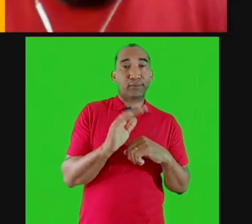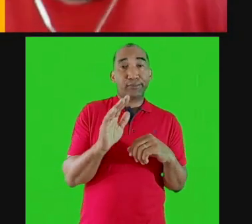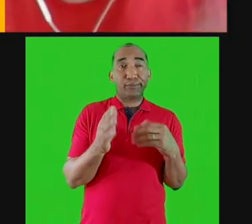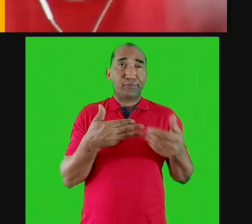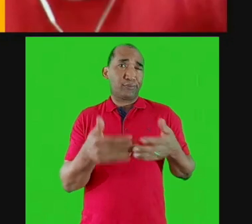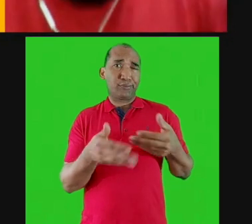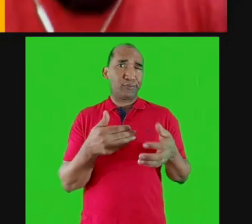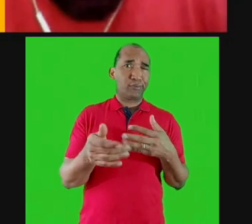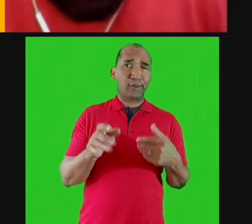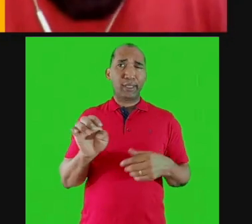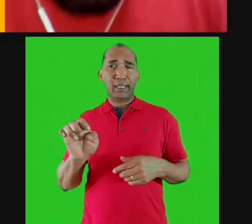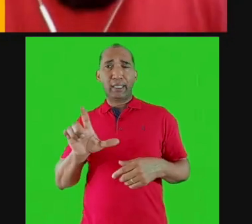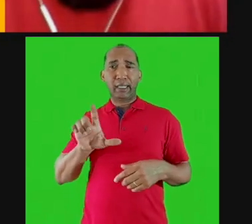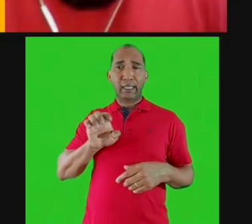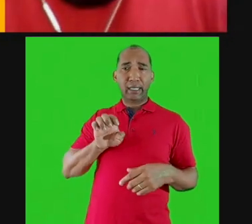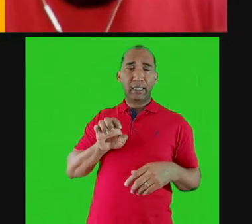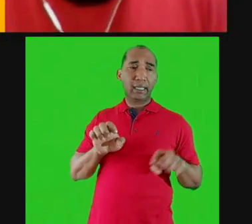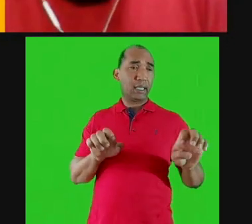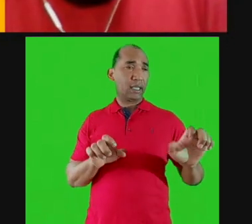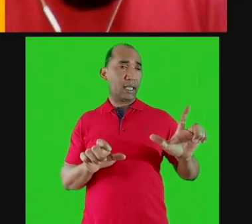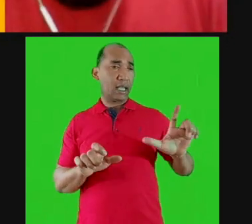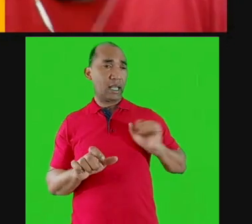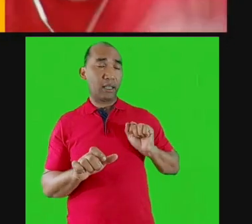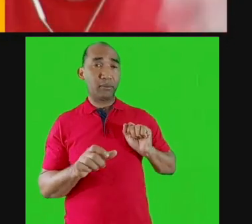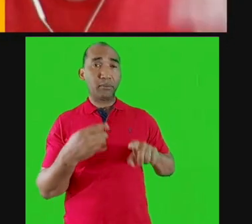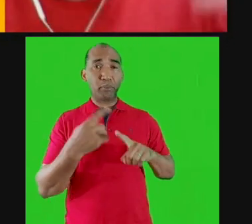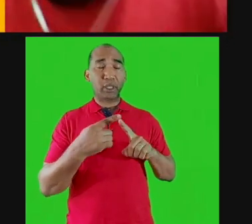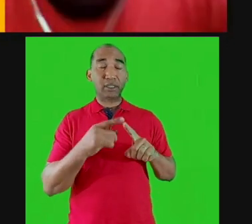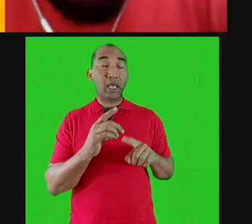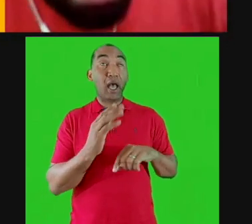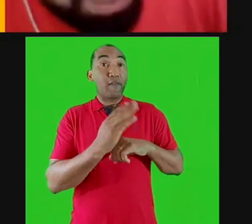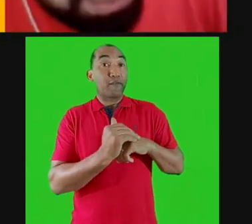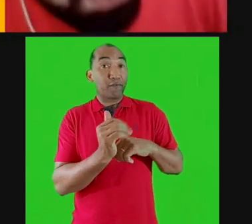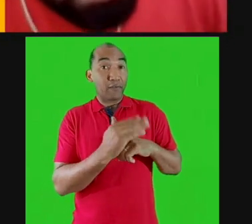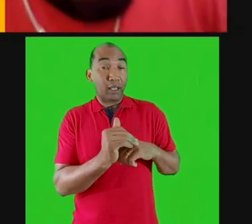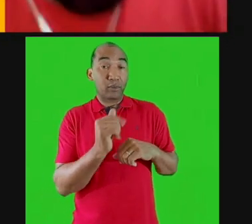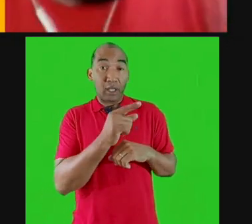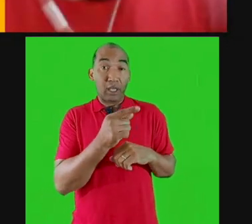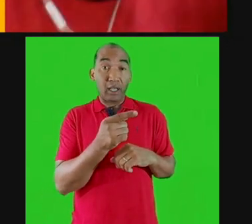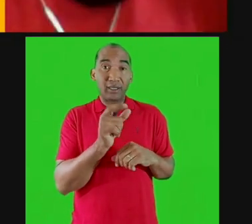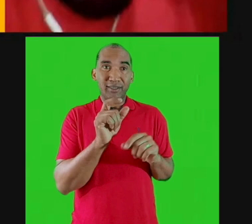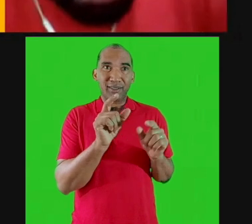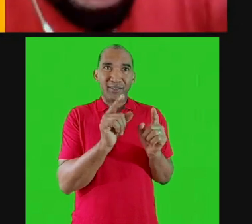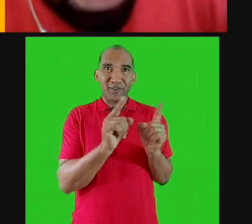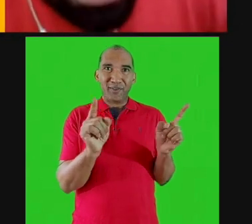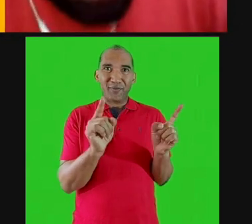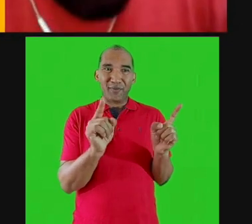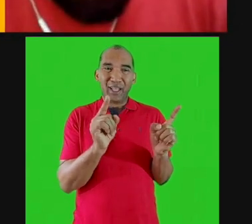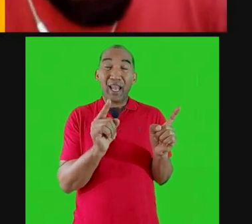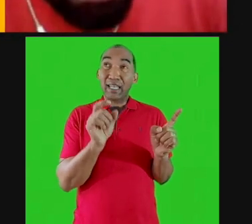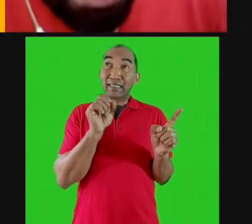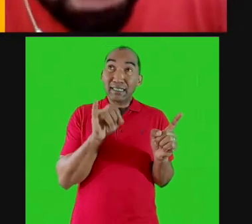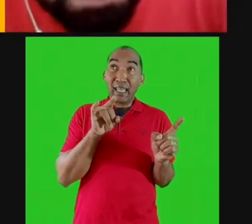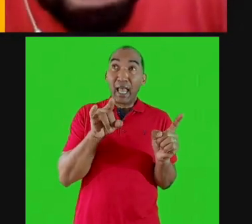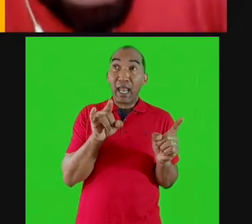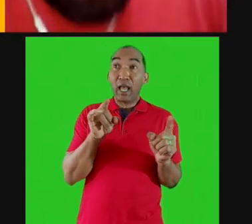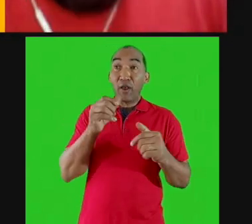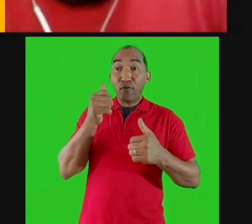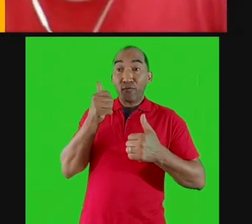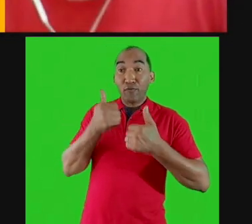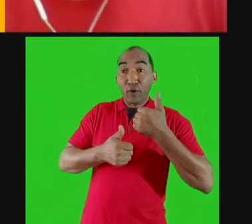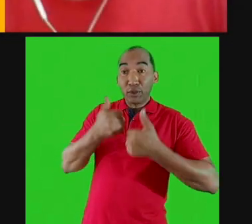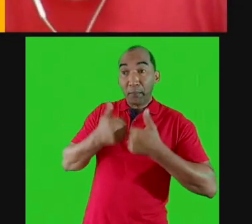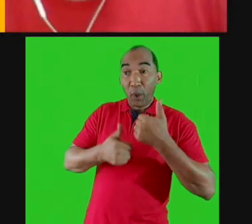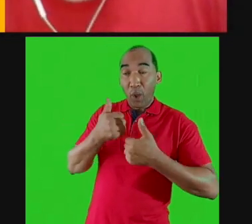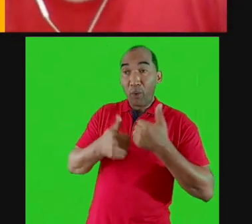acho que para além de qualquer coisa, estava o afeto que esse pai dizia, se ela fosse um jogador de futebol, eu ia andar do mesmo jeito abraçado de qualquer forma. E